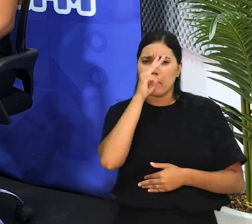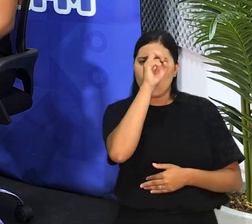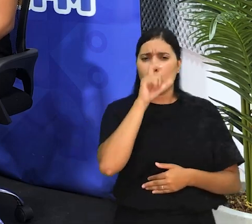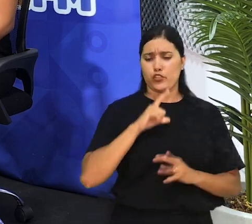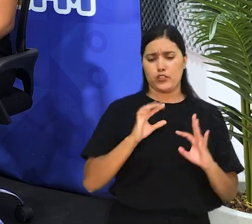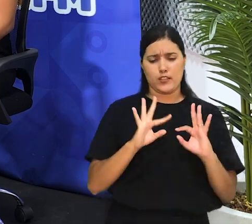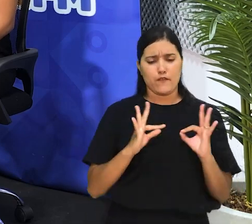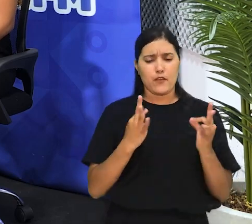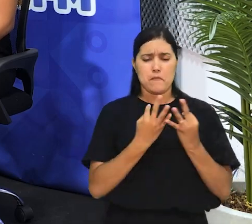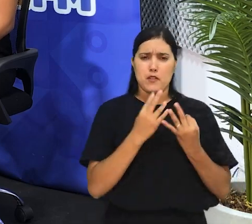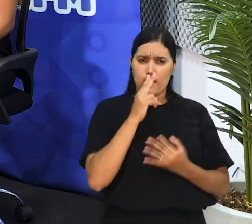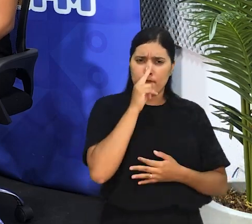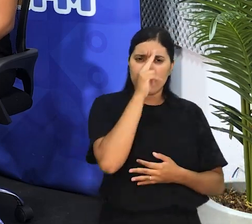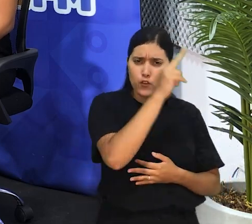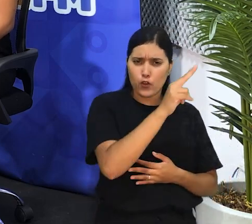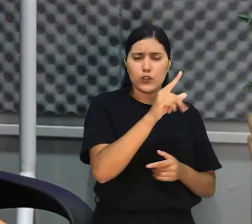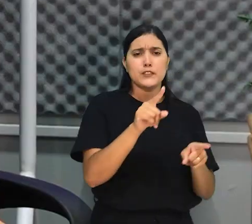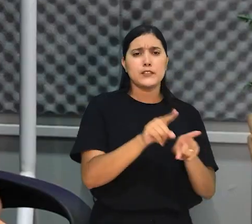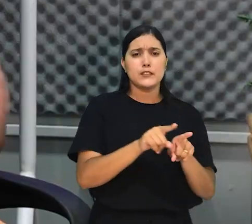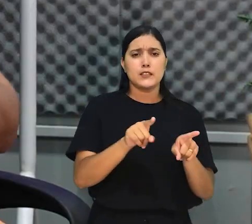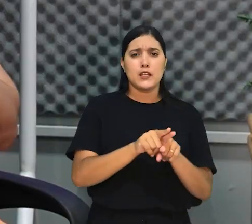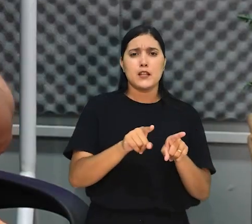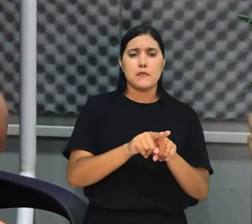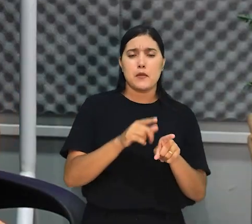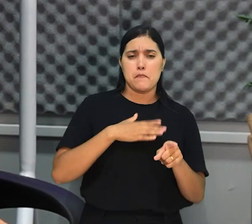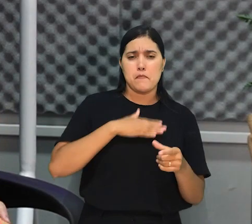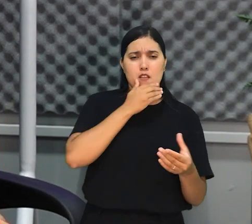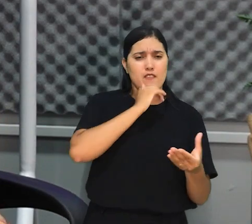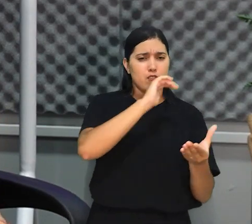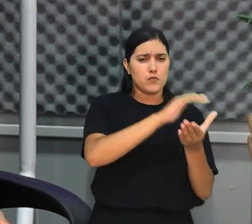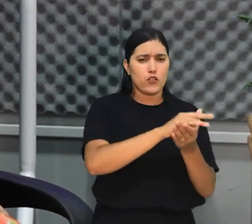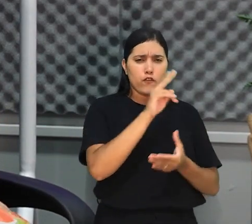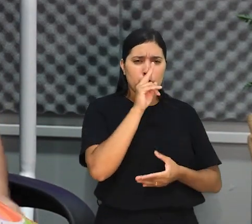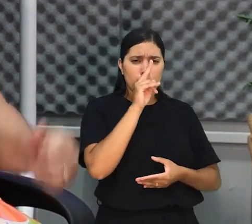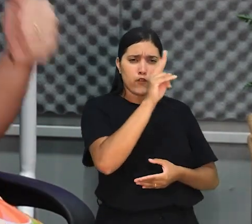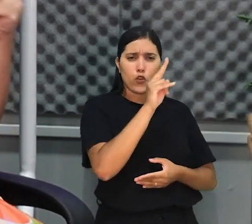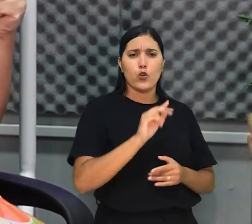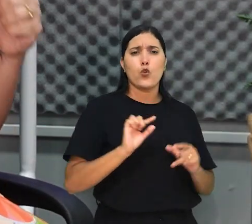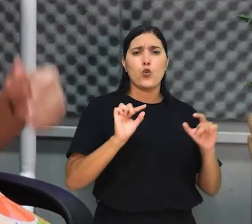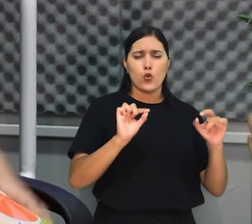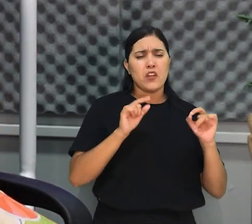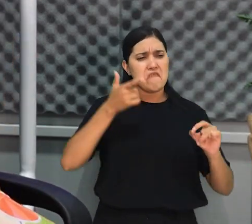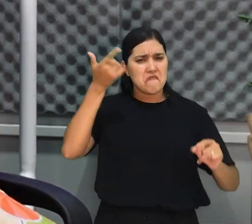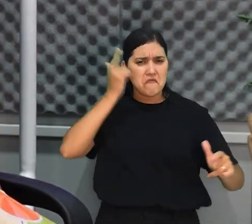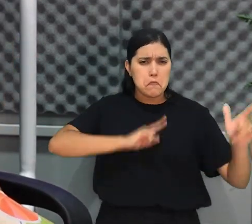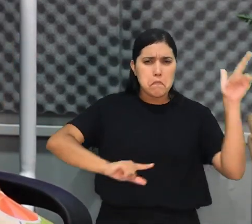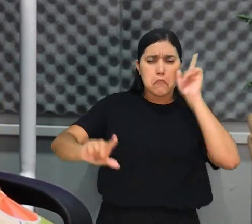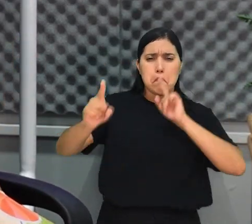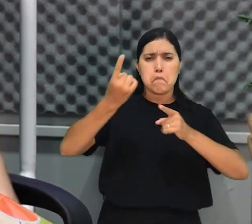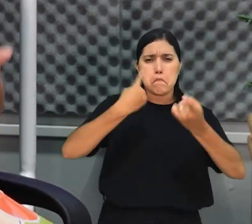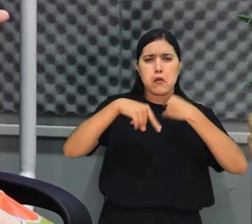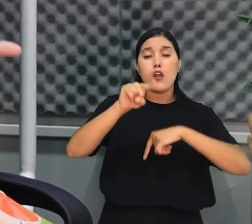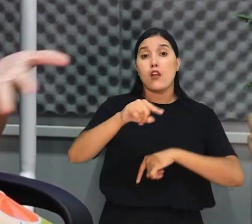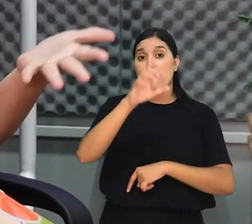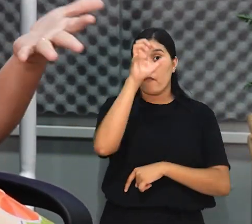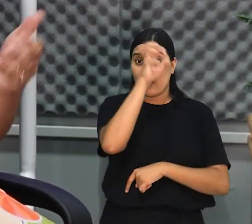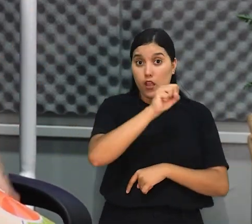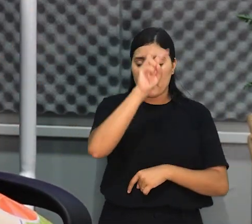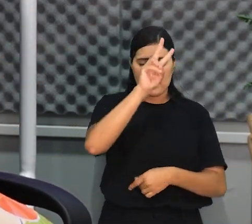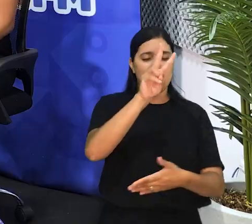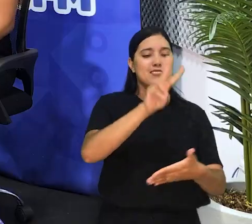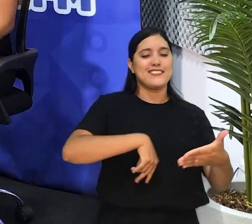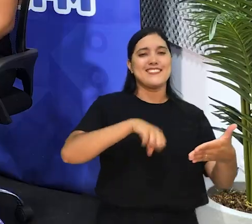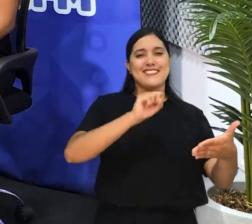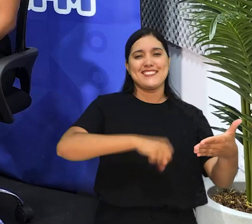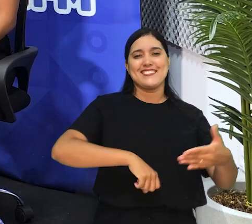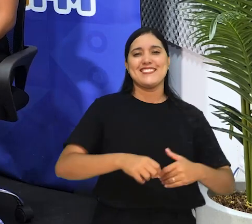uma família forte e um esposo forte que está vencendo, ele vai aprender